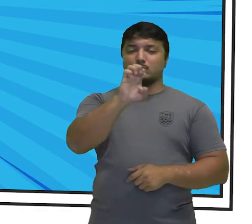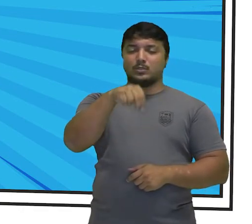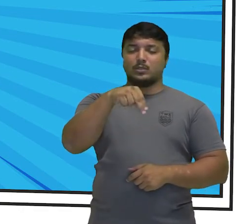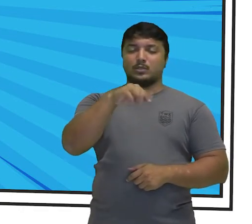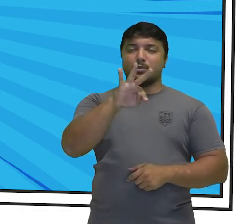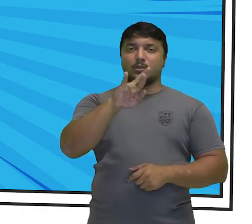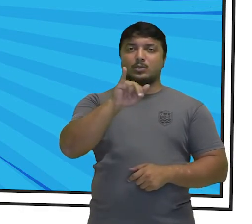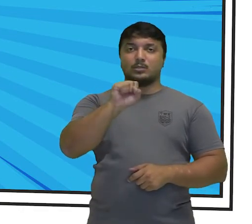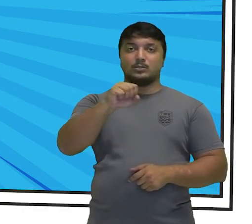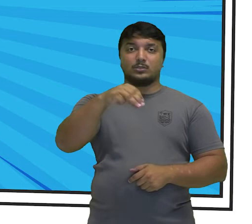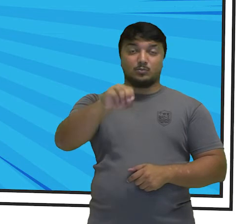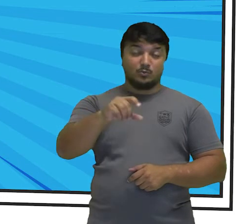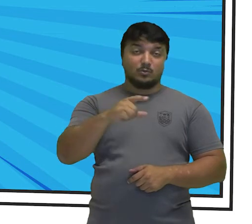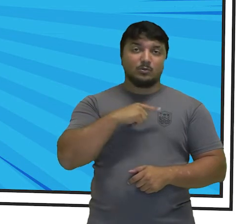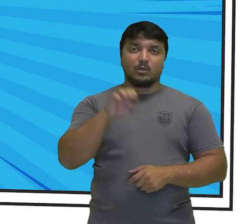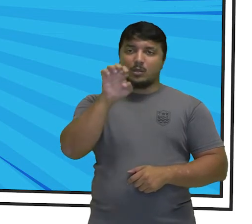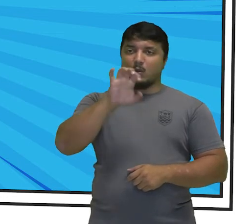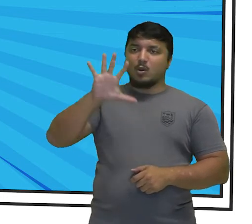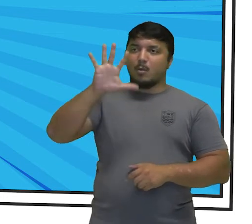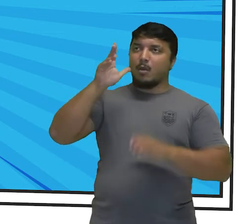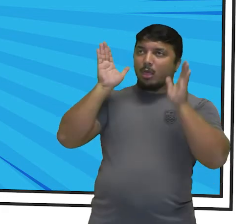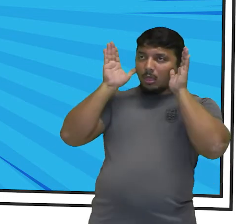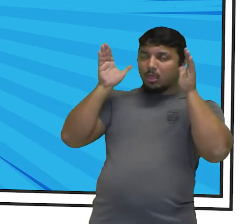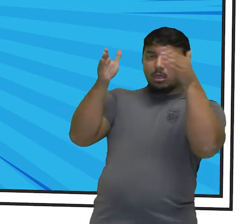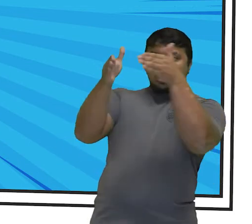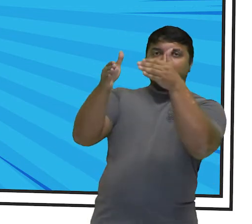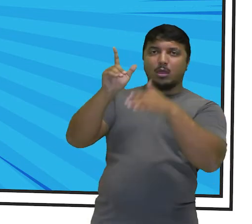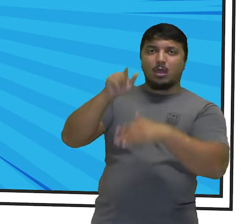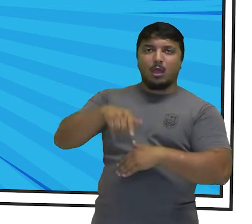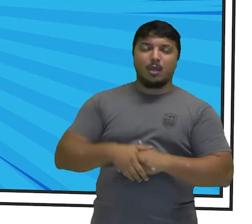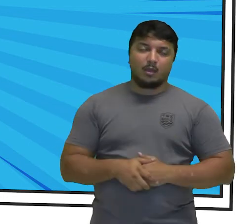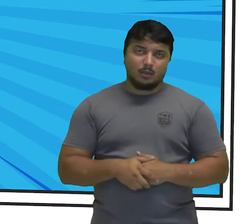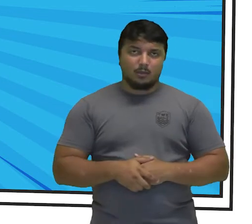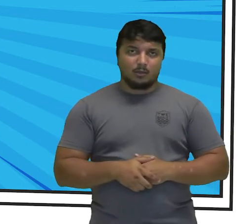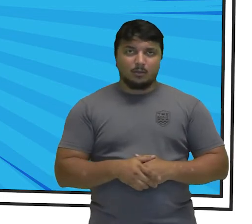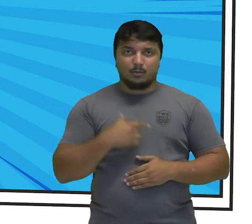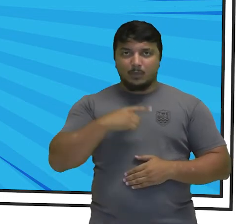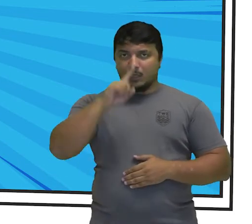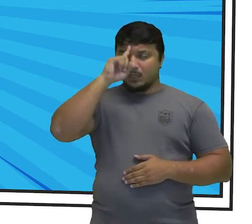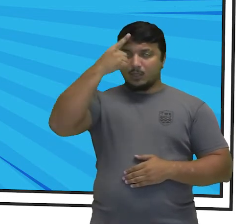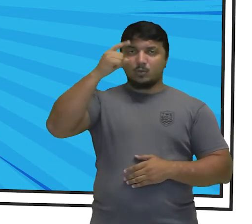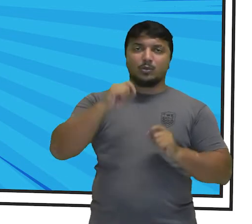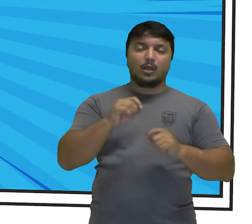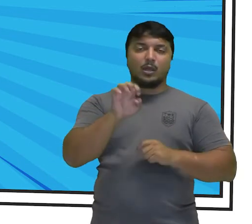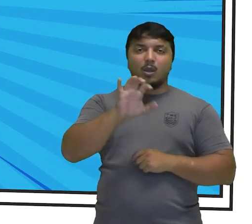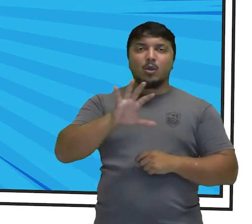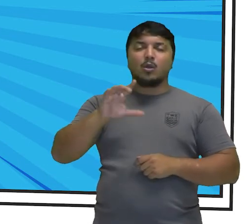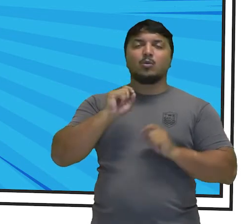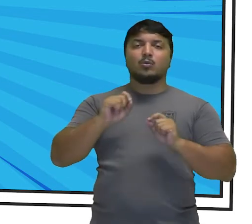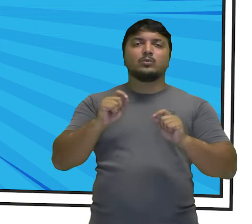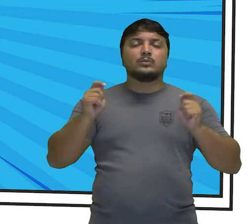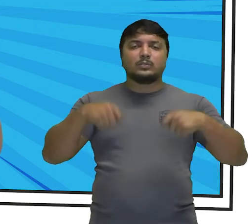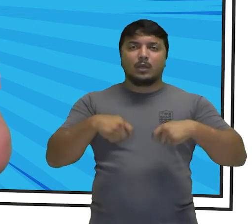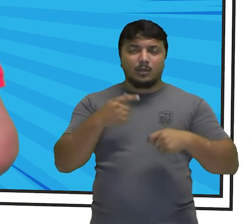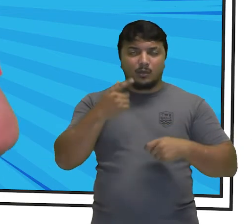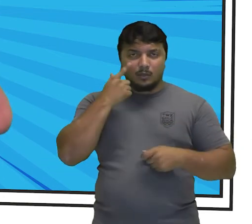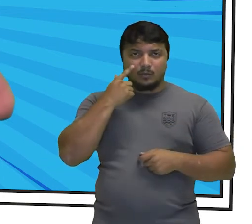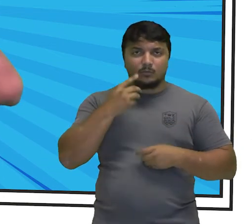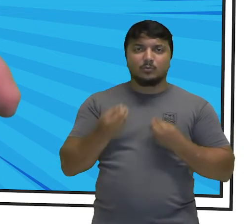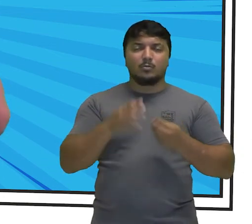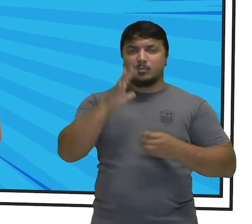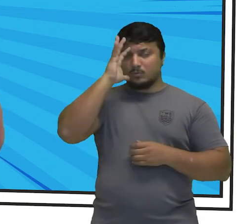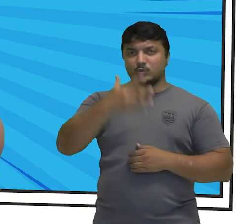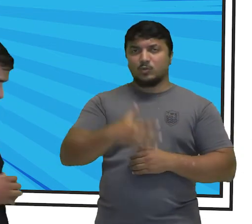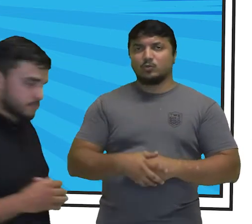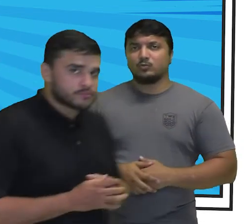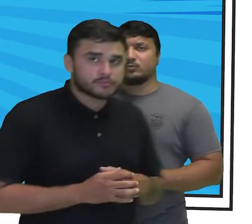eurocentrismo. A Europa como centro de todas as coisas. A ideia de que a Europa, no final das contas, é que decide,